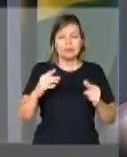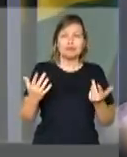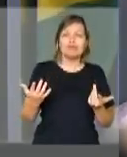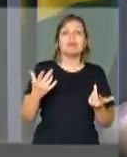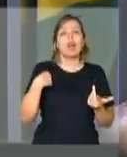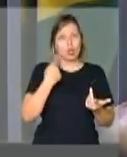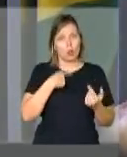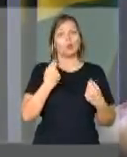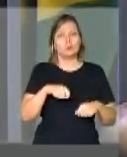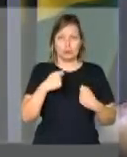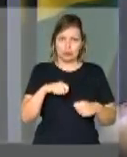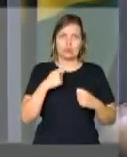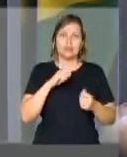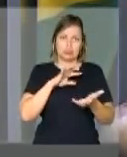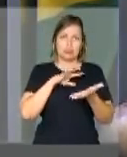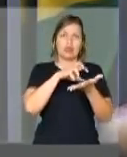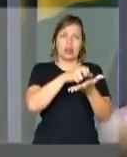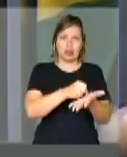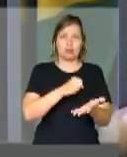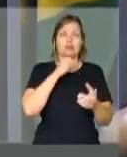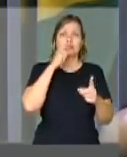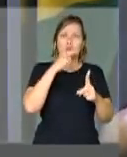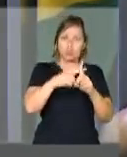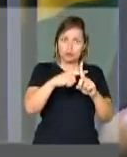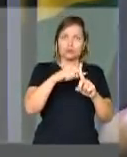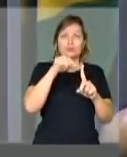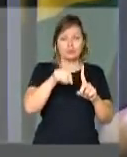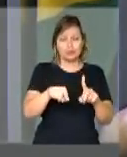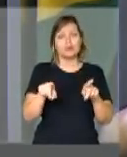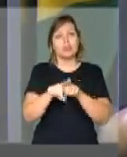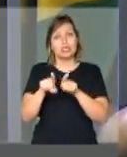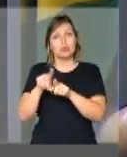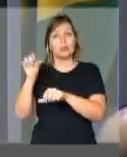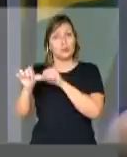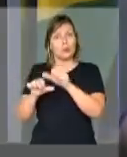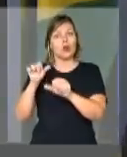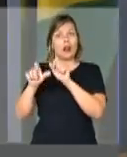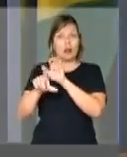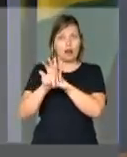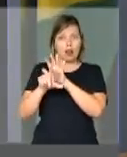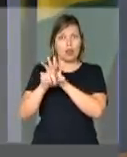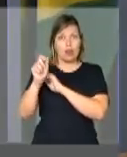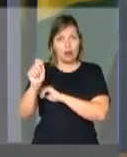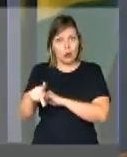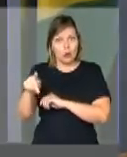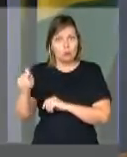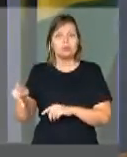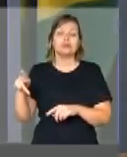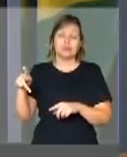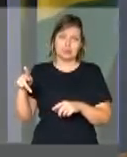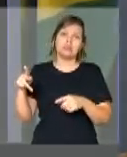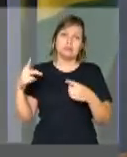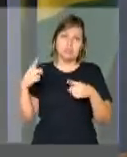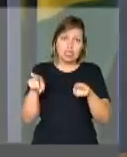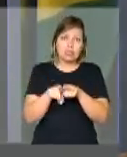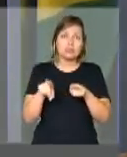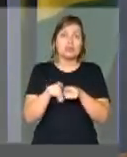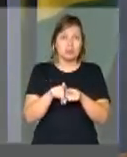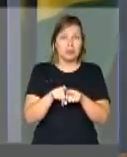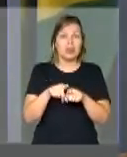a reforma da Previdência também vai nesse sentido. Porque sem um ajuste fiscal que garanta que o